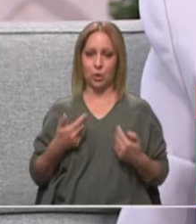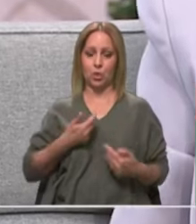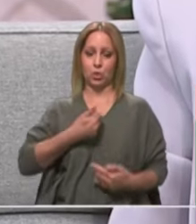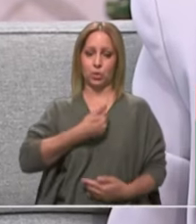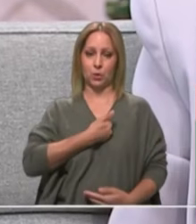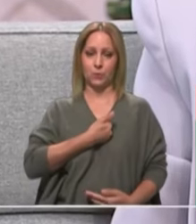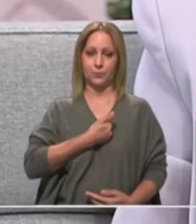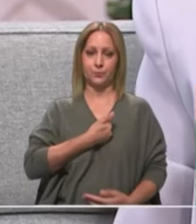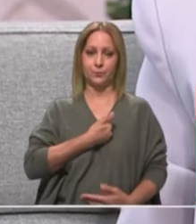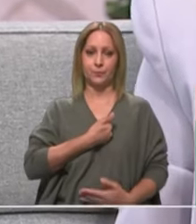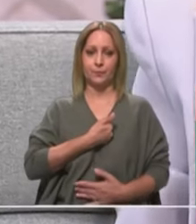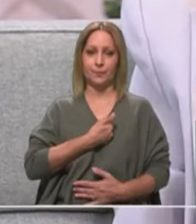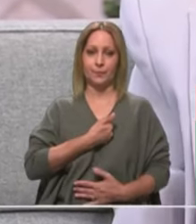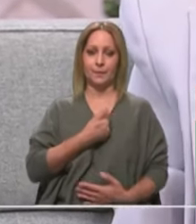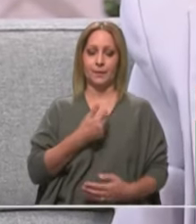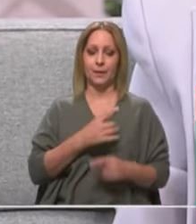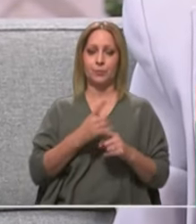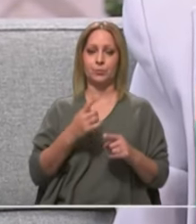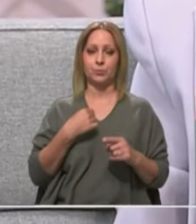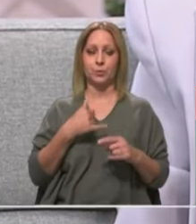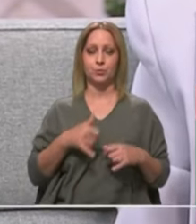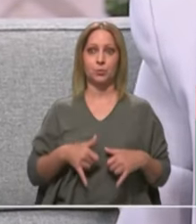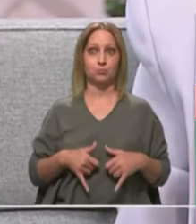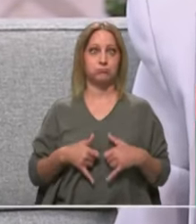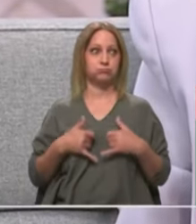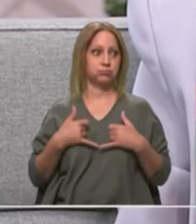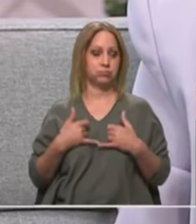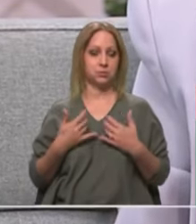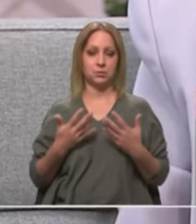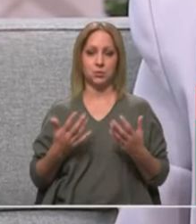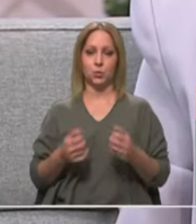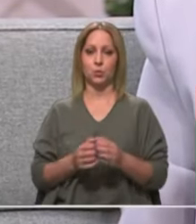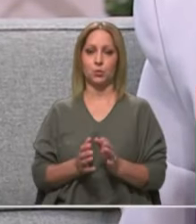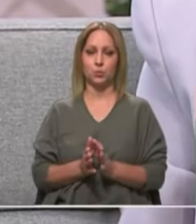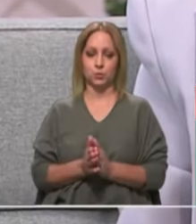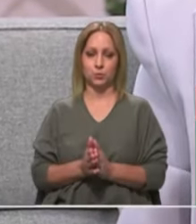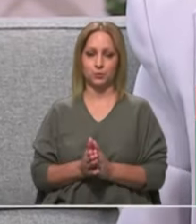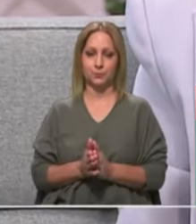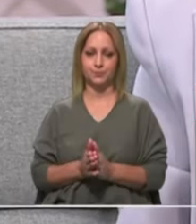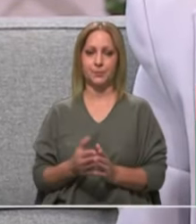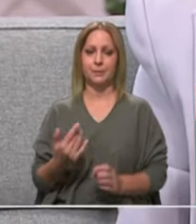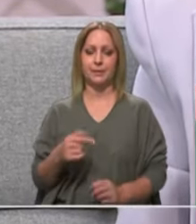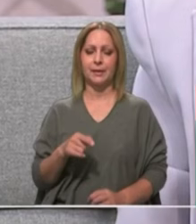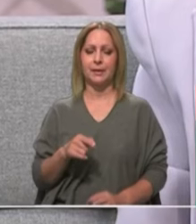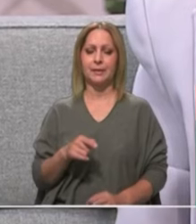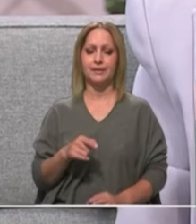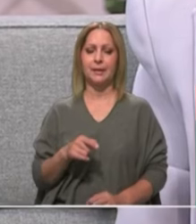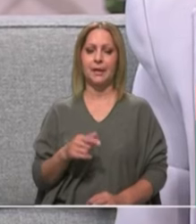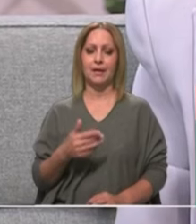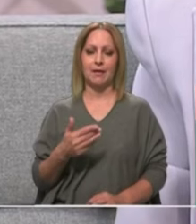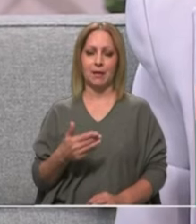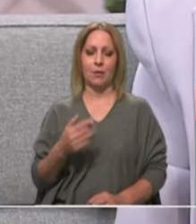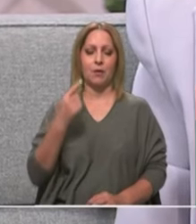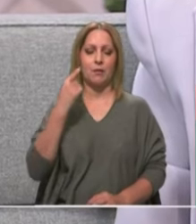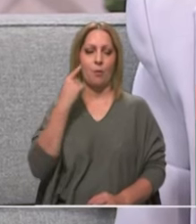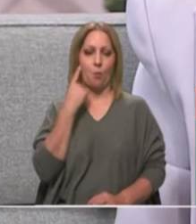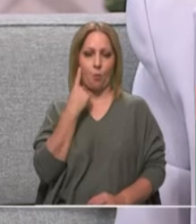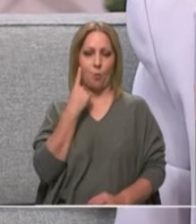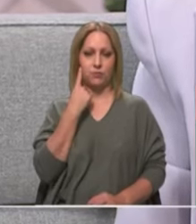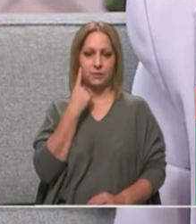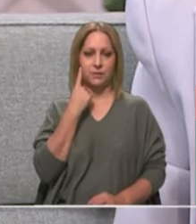estou quer dizer indignada com tudo o que se está a passar indignada mesmo mas alguma vez por exemplo agora houve-se muito de